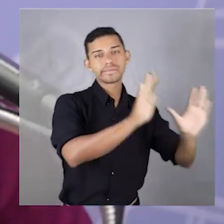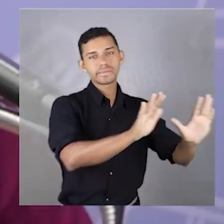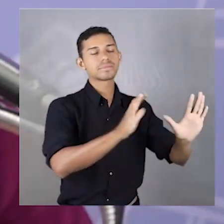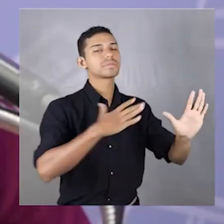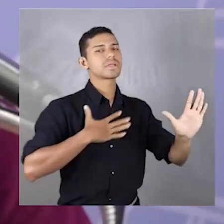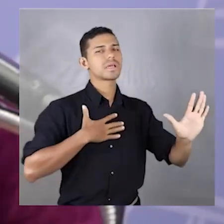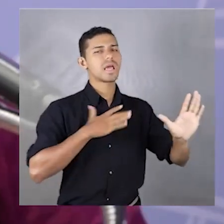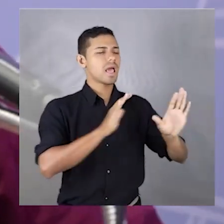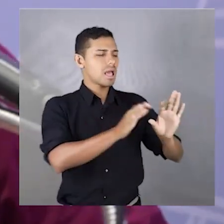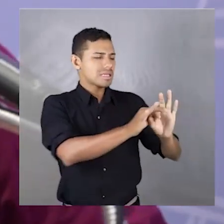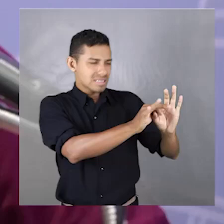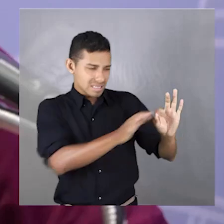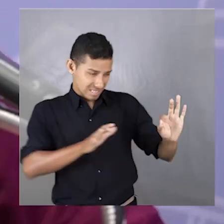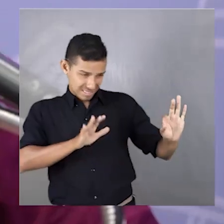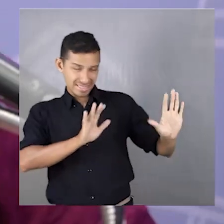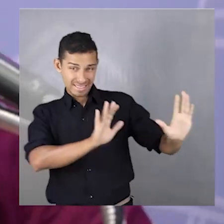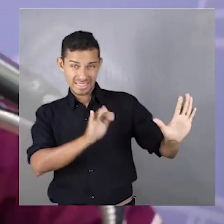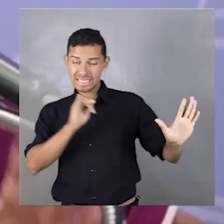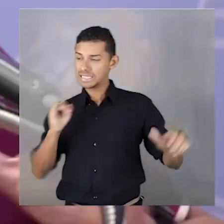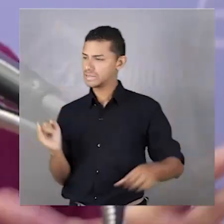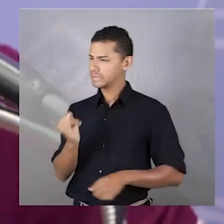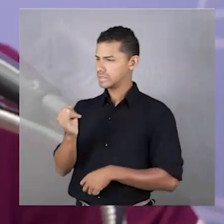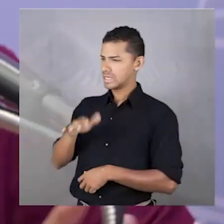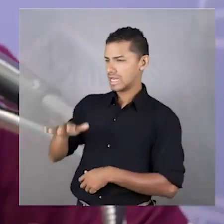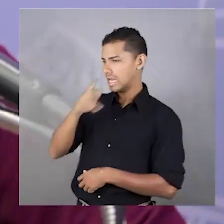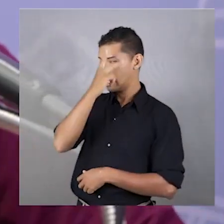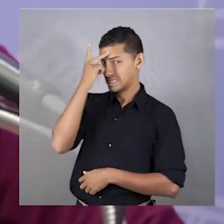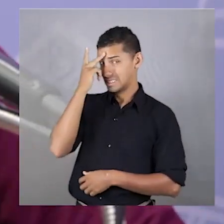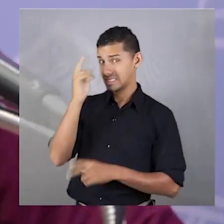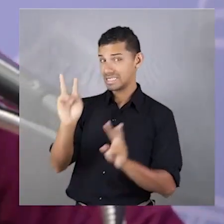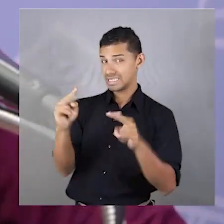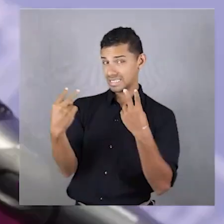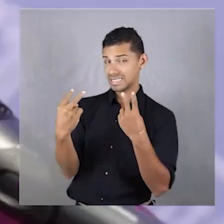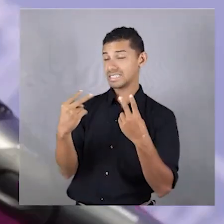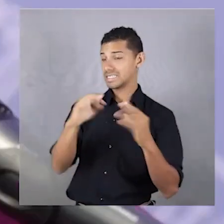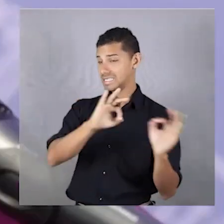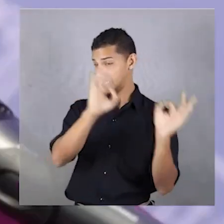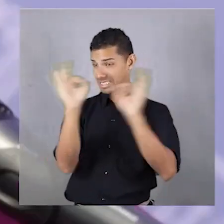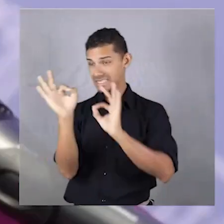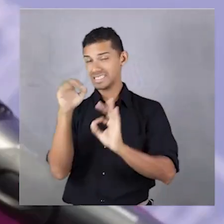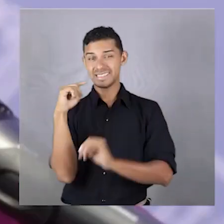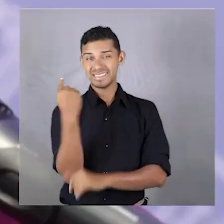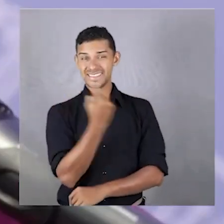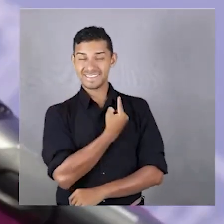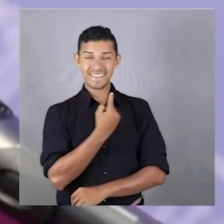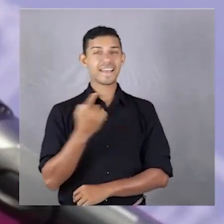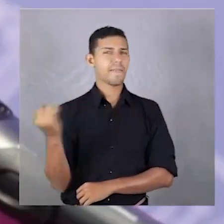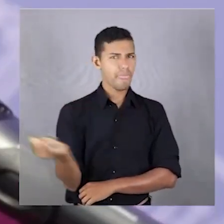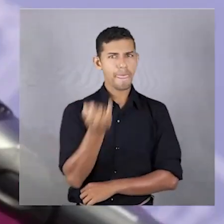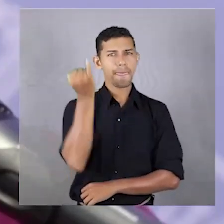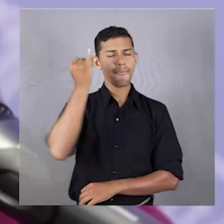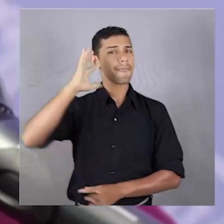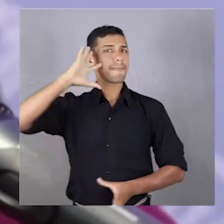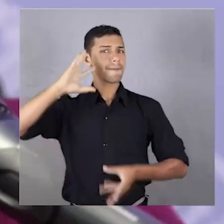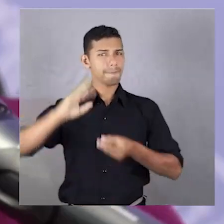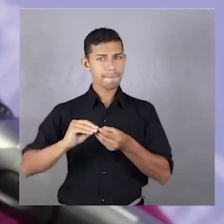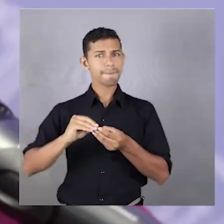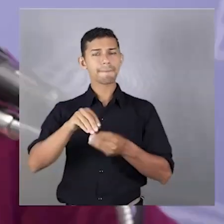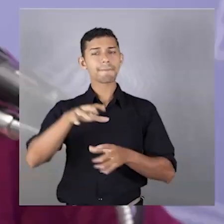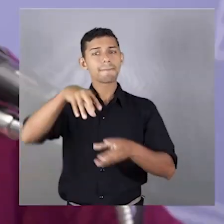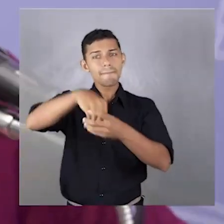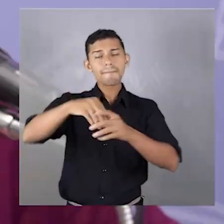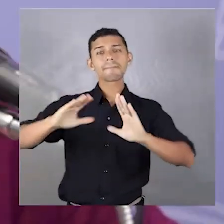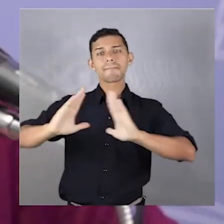dizer que é importante, né, para a galera que está assistindo a gente, que é super importante contribuir na